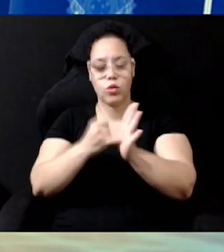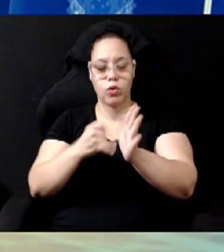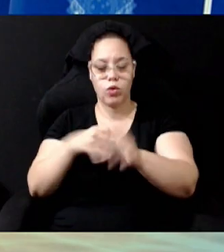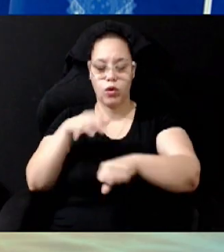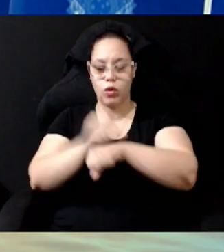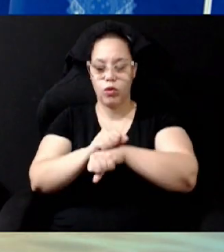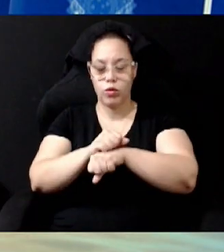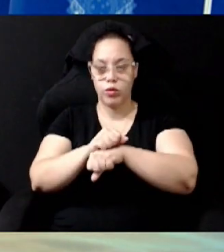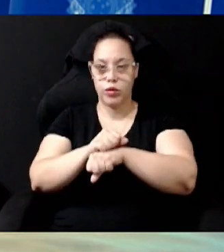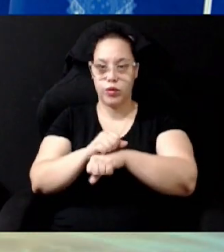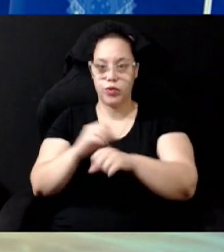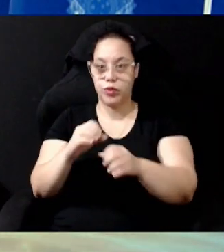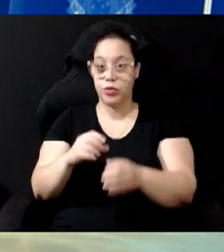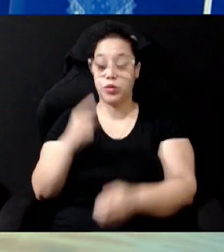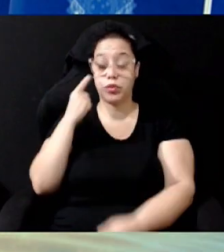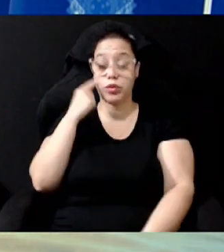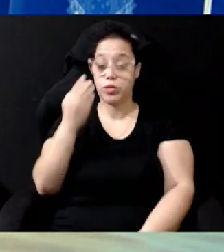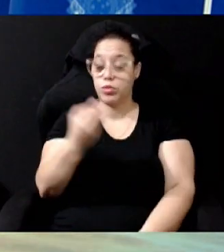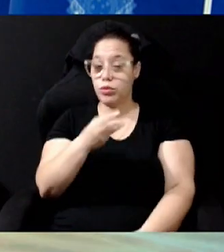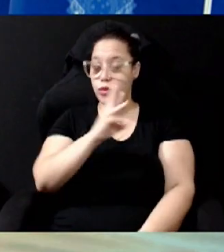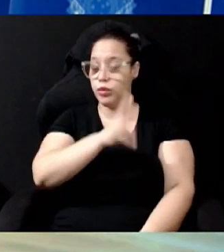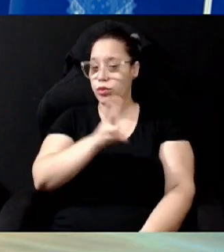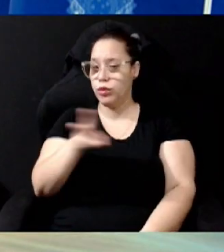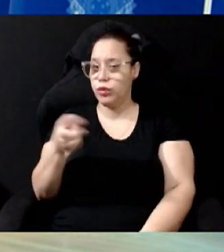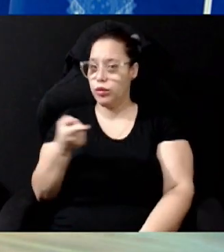o site